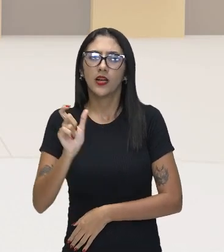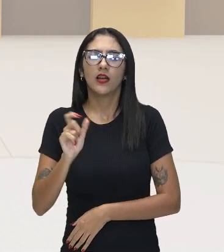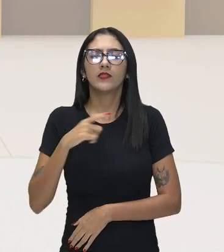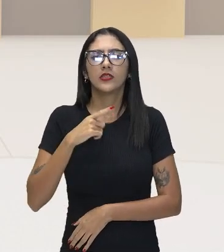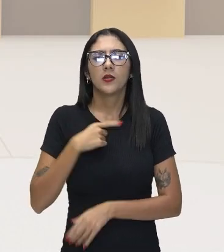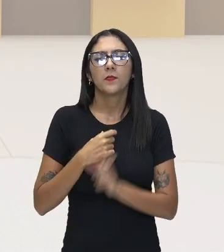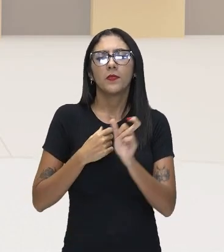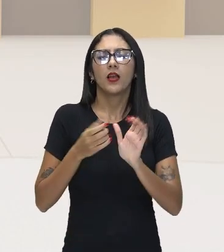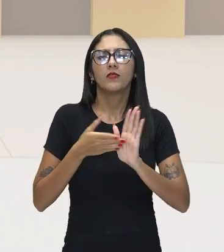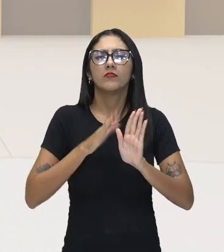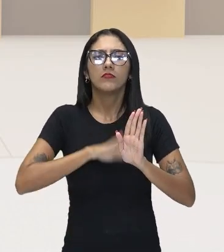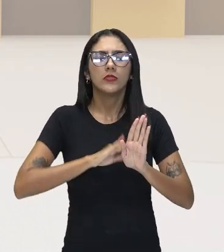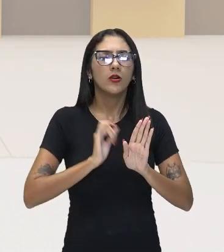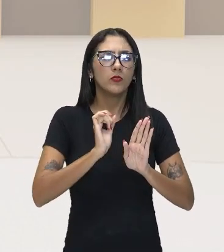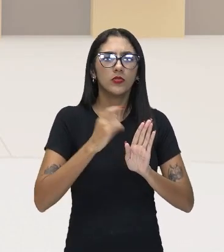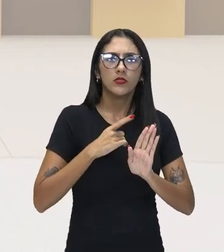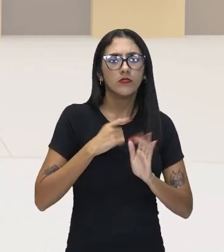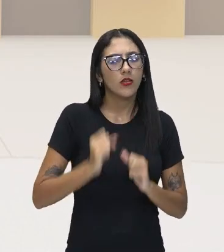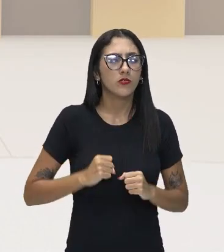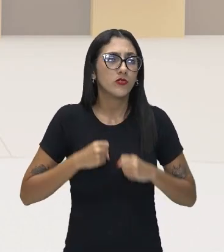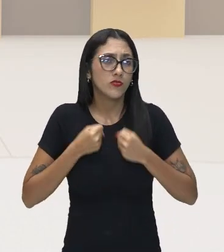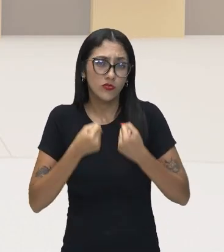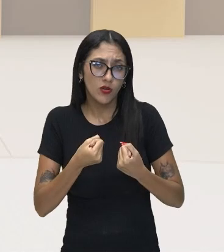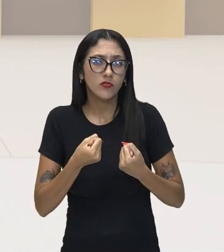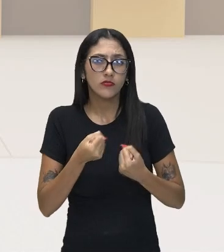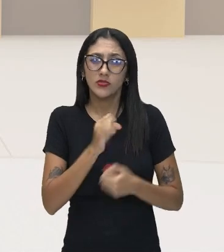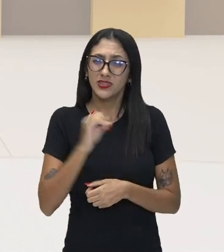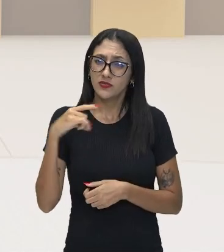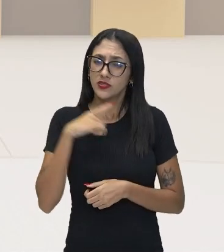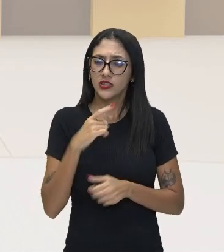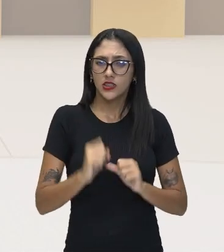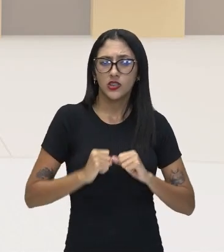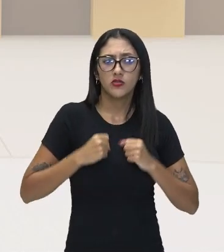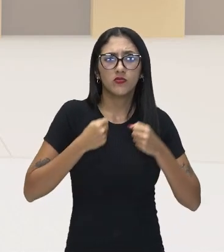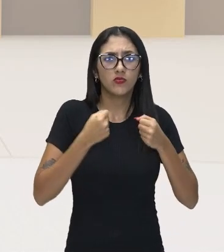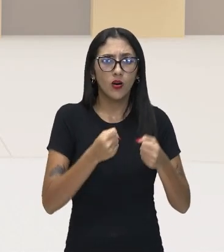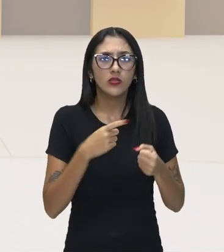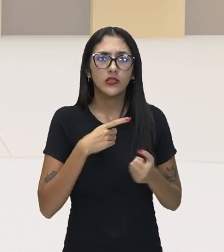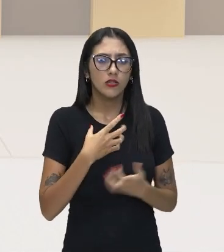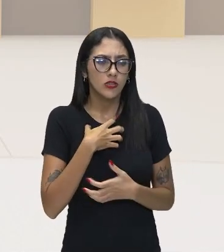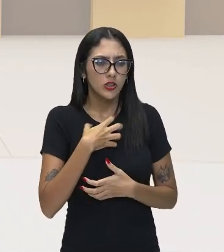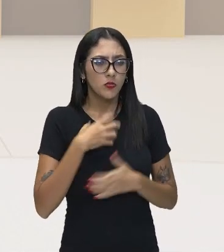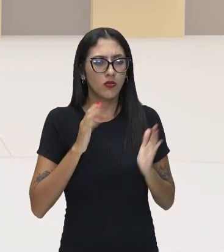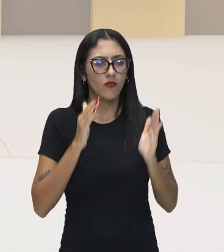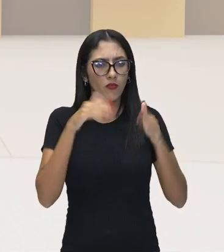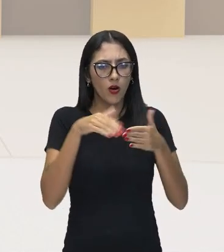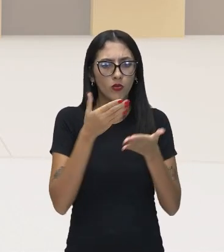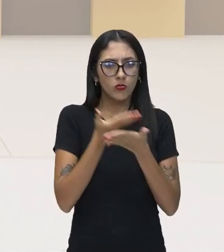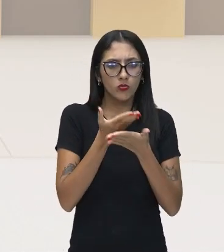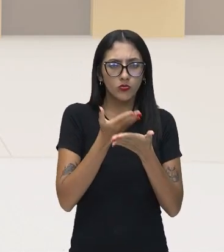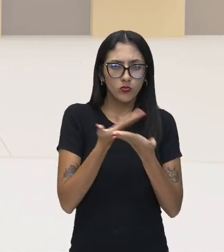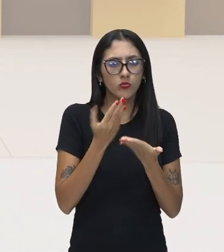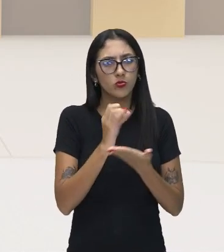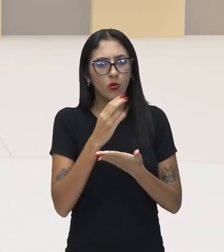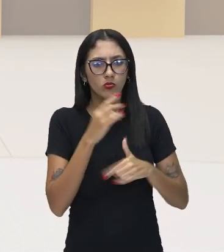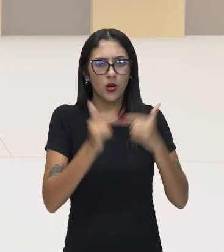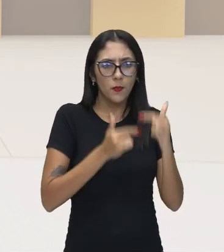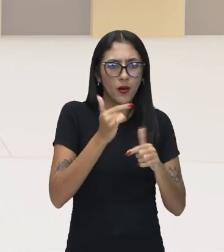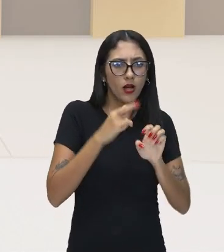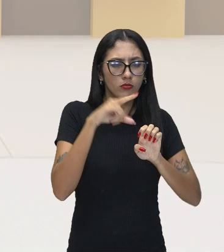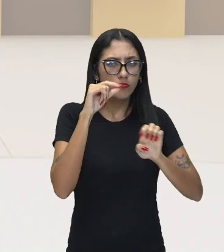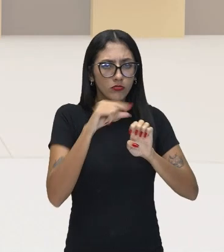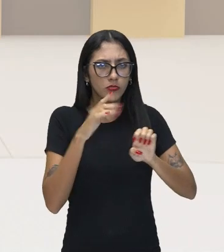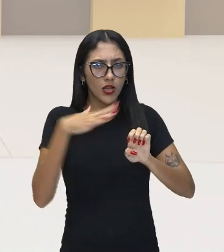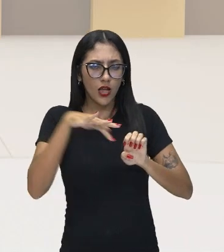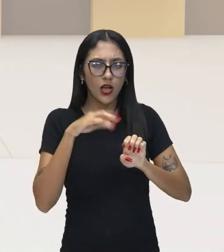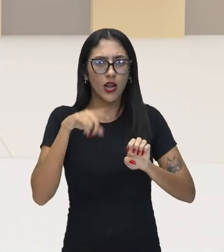de empenhar, de empenho. Então, quando você está empenhado, né, e tem os sentimentos que são envolvidos ali, quando você está motivado, o engajamento ele